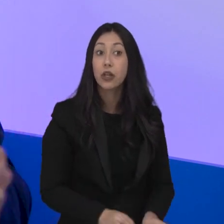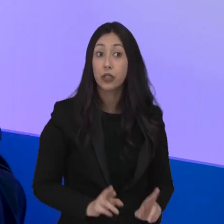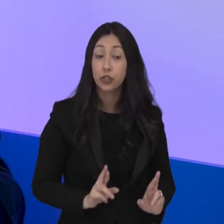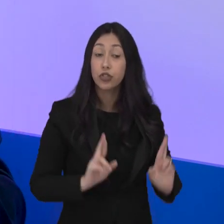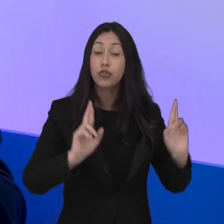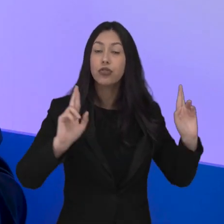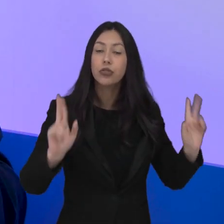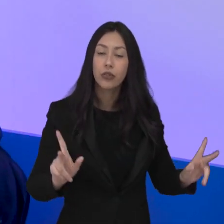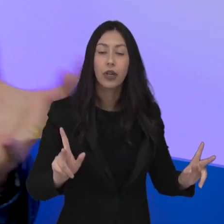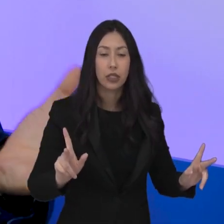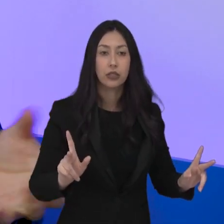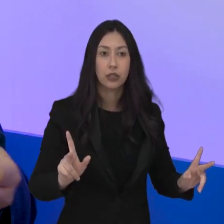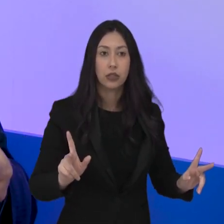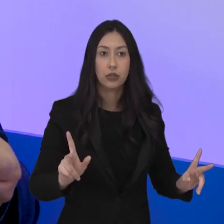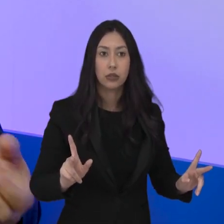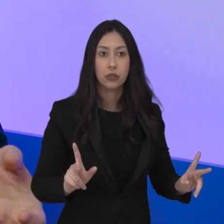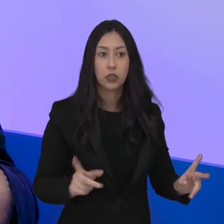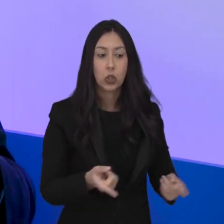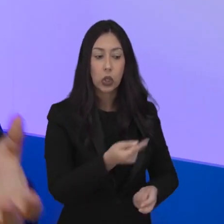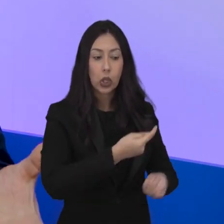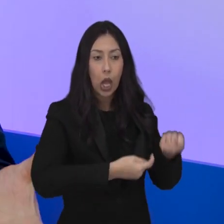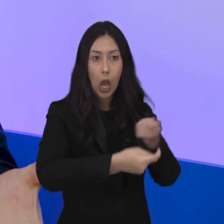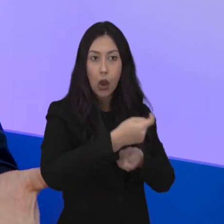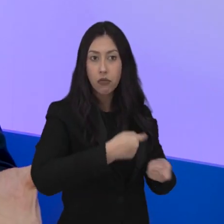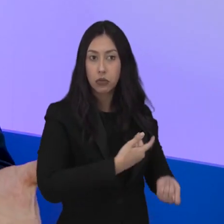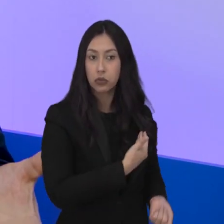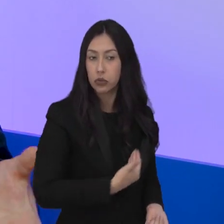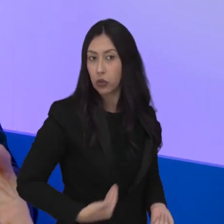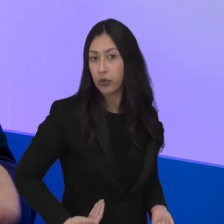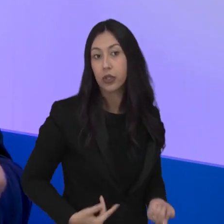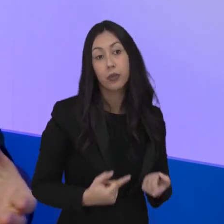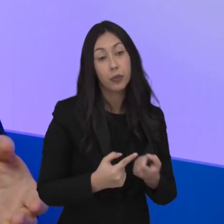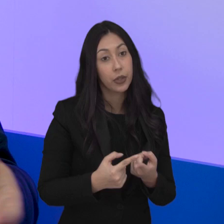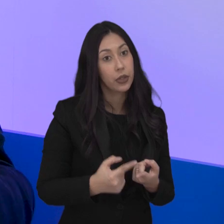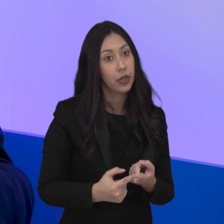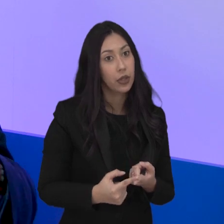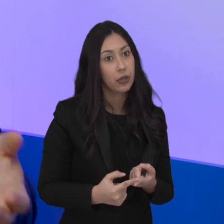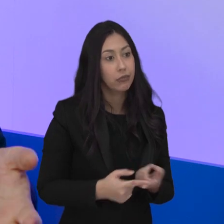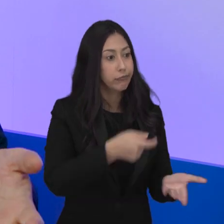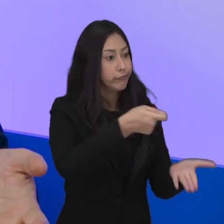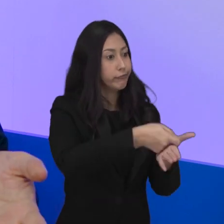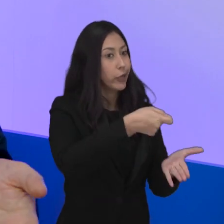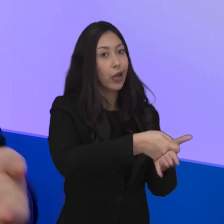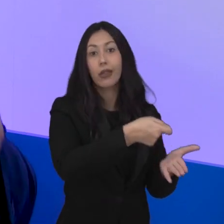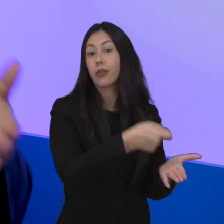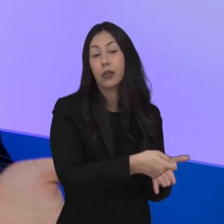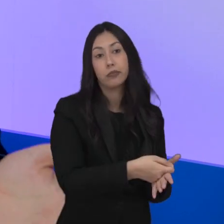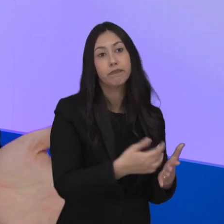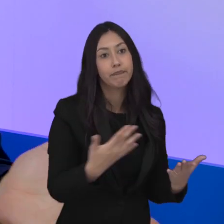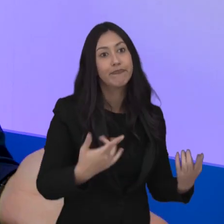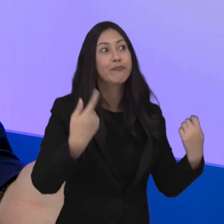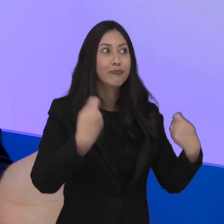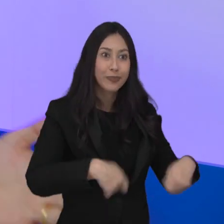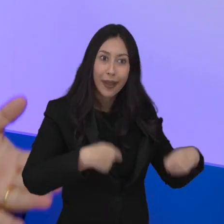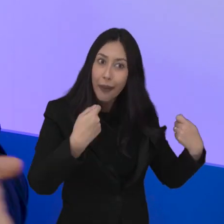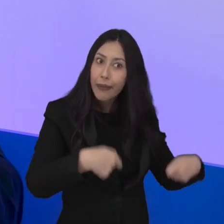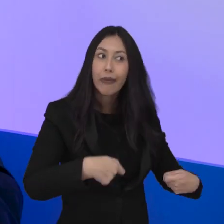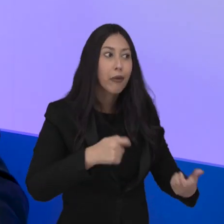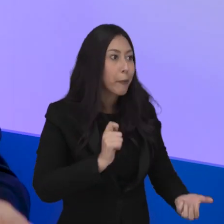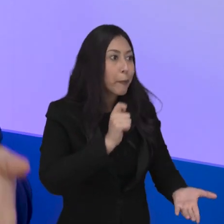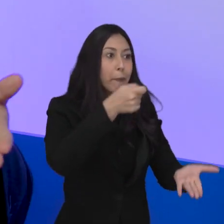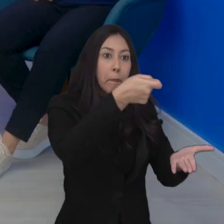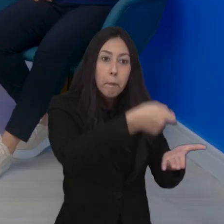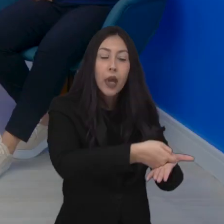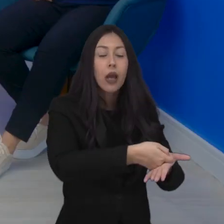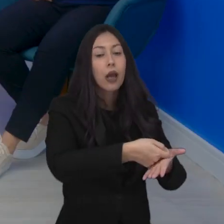diferença importante dentro da questão das finanças públicas. Por quê? Porque as obrigatórias, inevitavelmente, ele tem